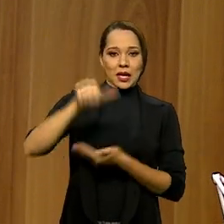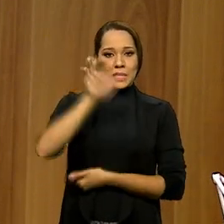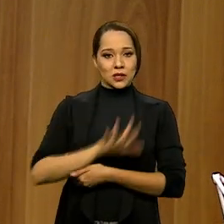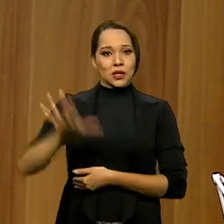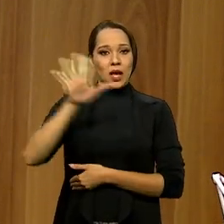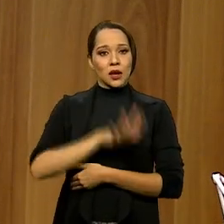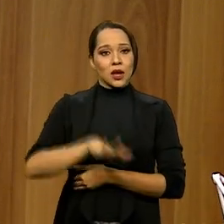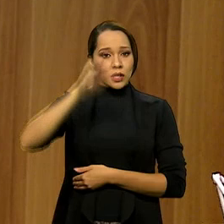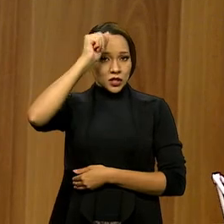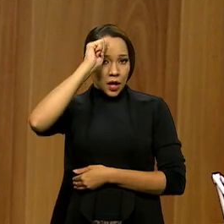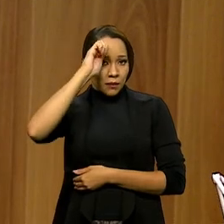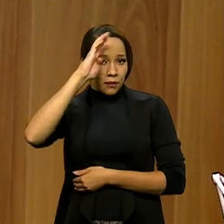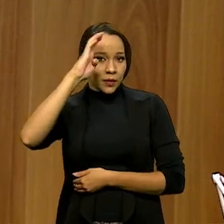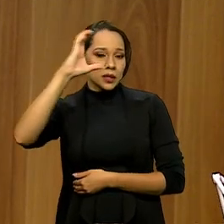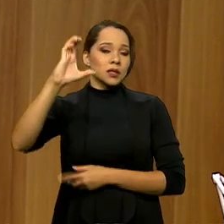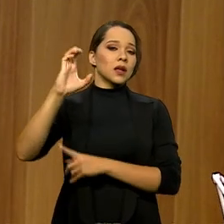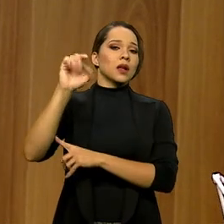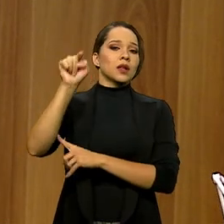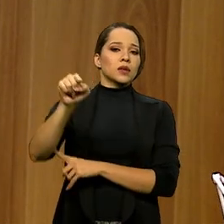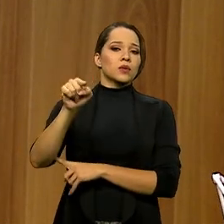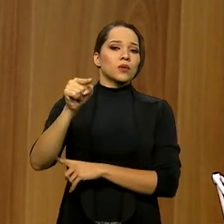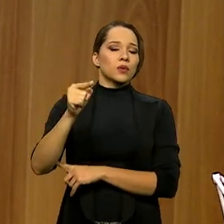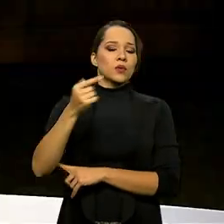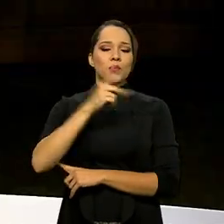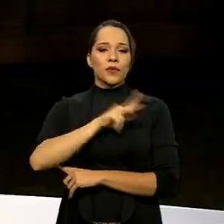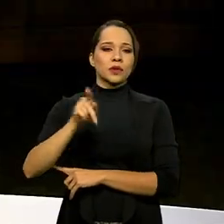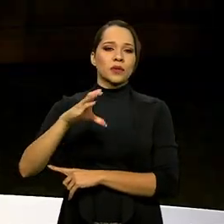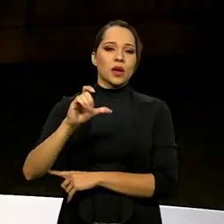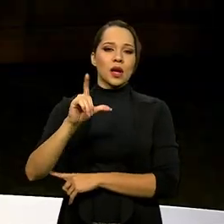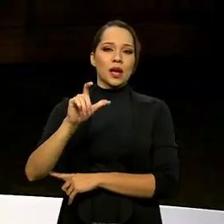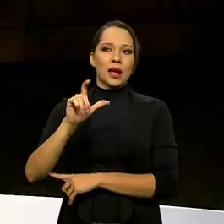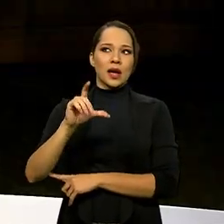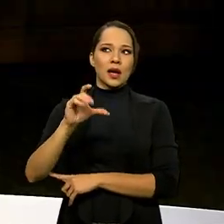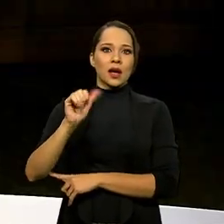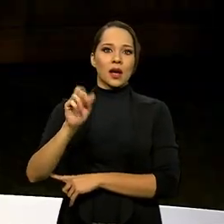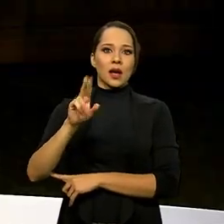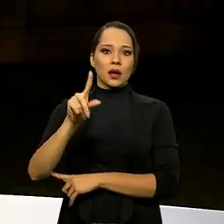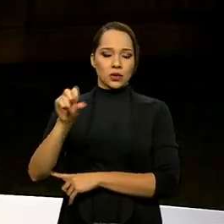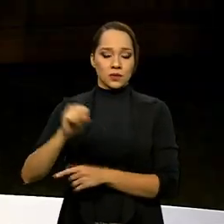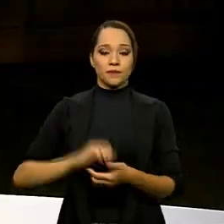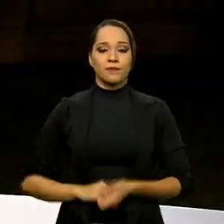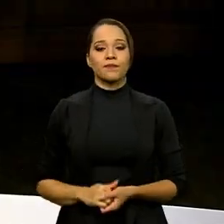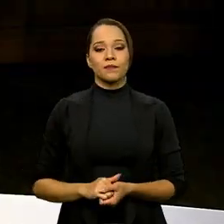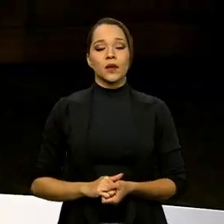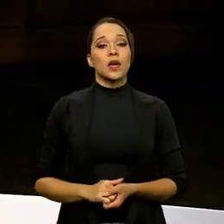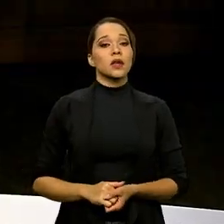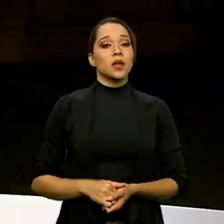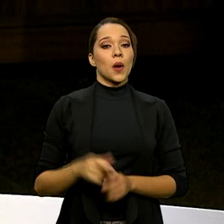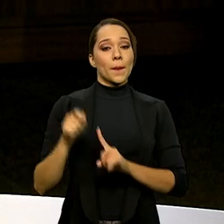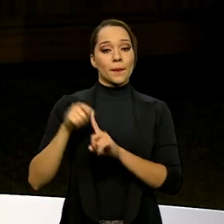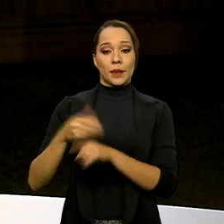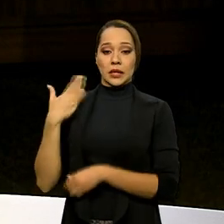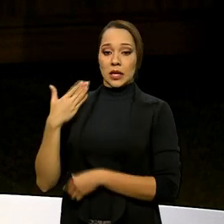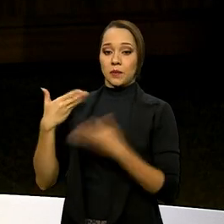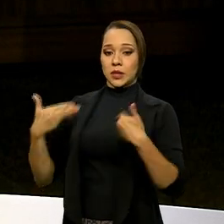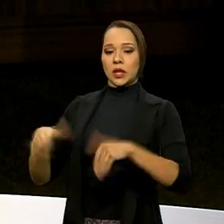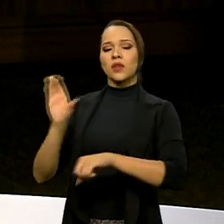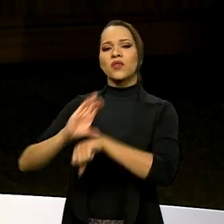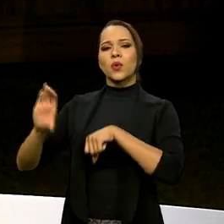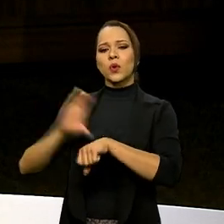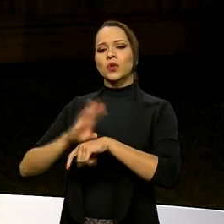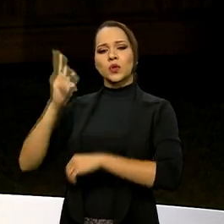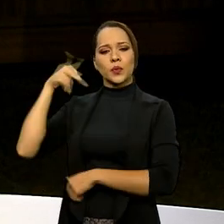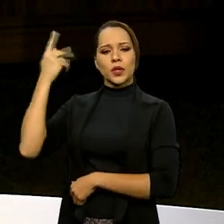de Alfabetização do professor Carlos Nadalim, no MEC. E, secretária, no mês passado, o Ministério da Cidadania também disponibilizou um curso